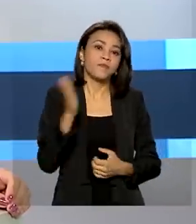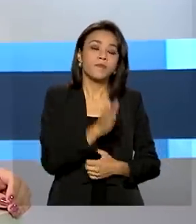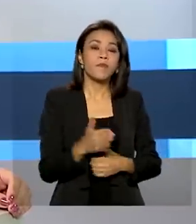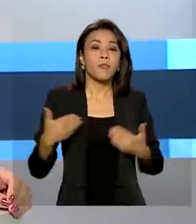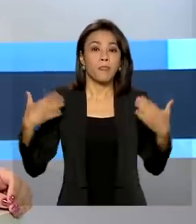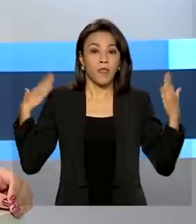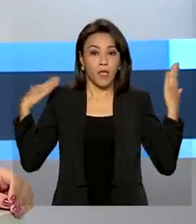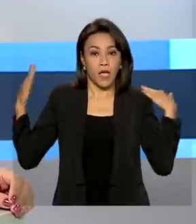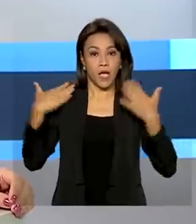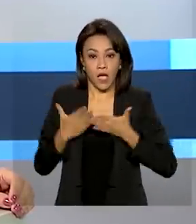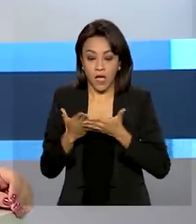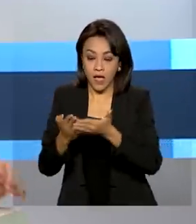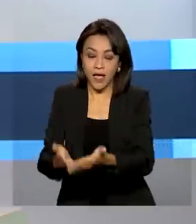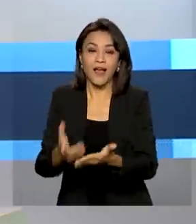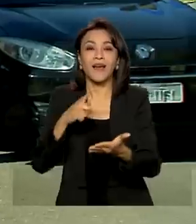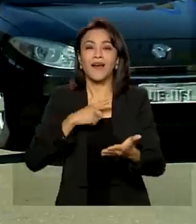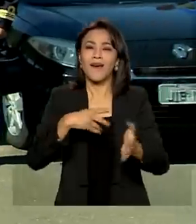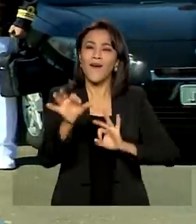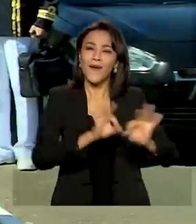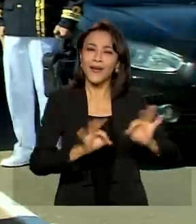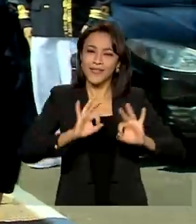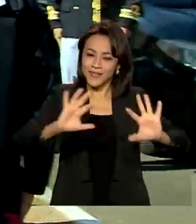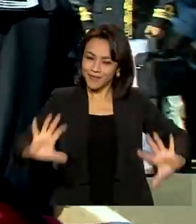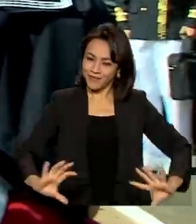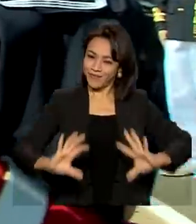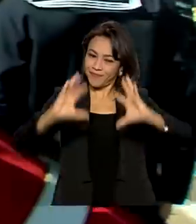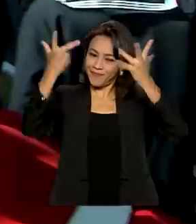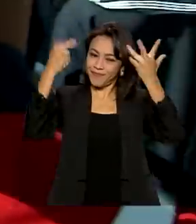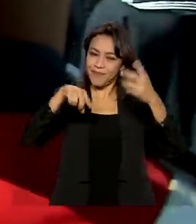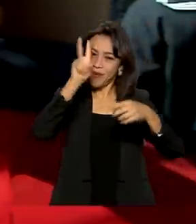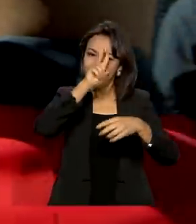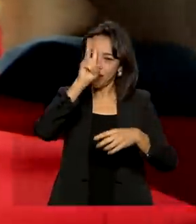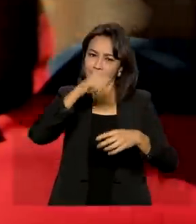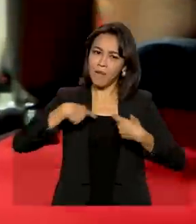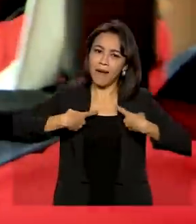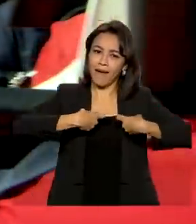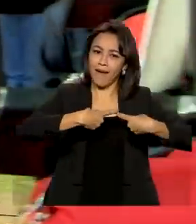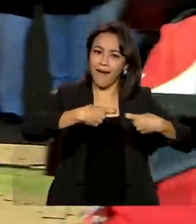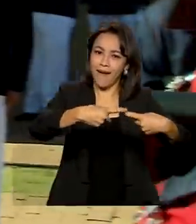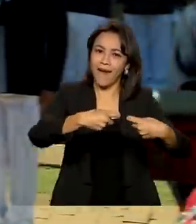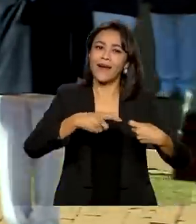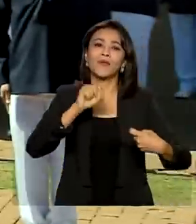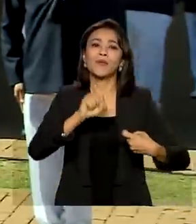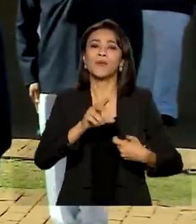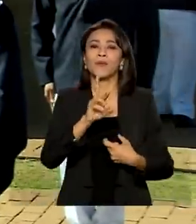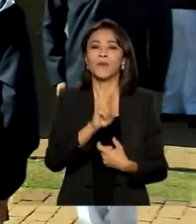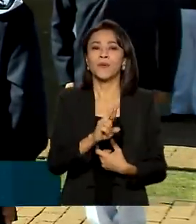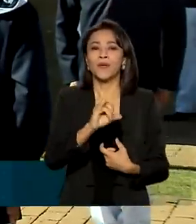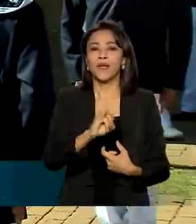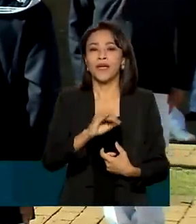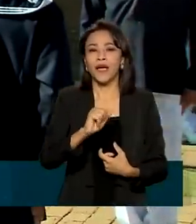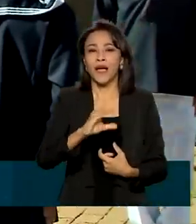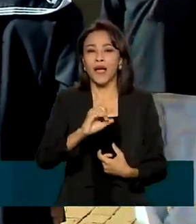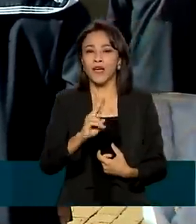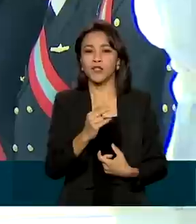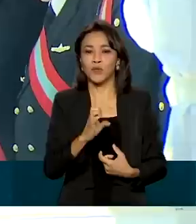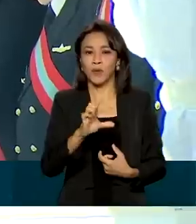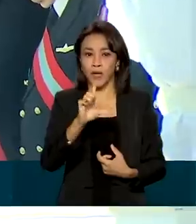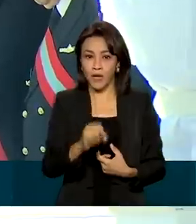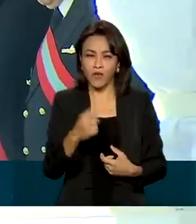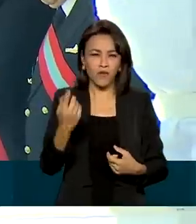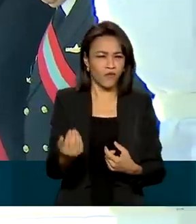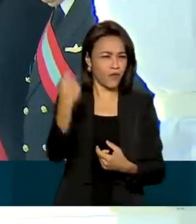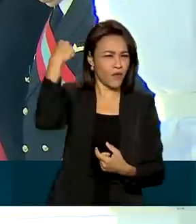Brasil realizou uma cerimônia para lembrar a Batalha Naval do Riachuelo. A disputa foi travada no dia 11